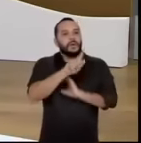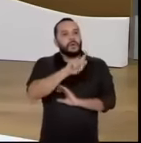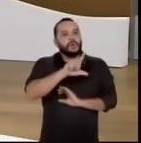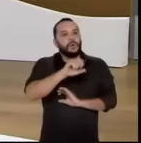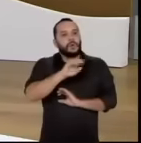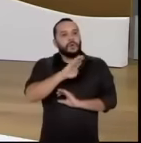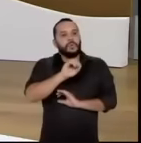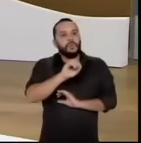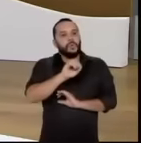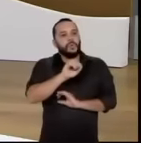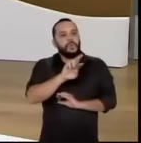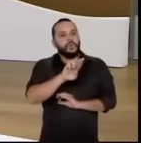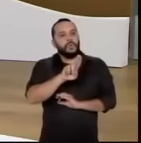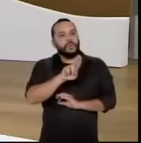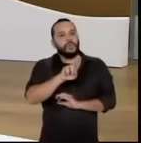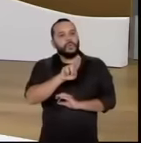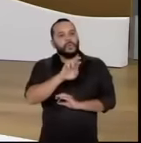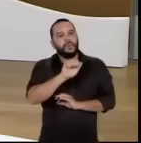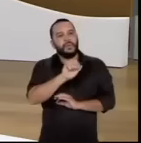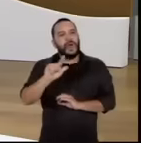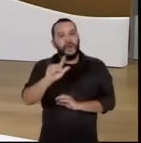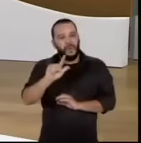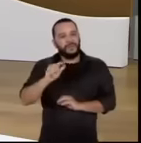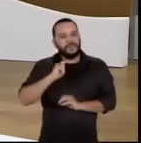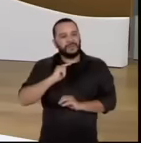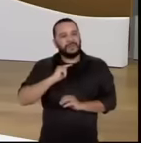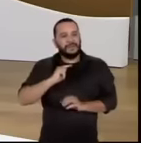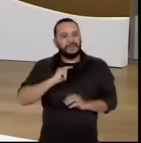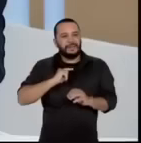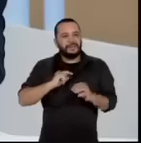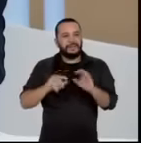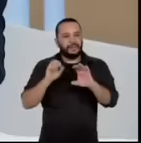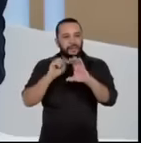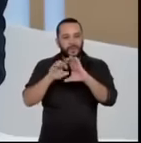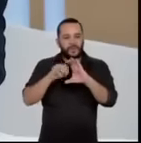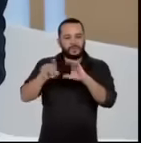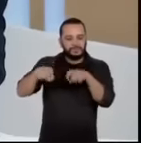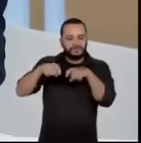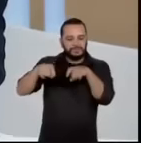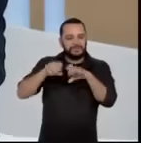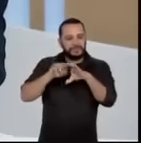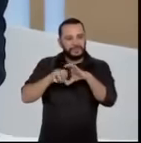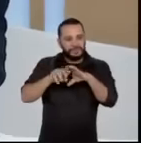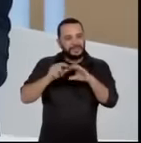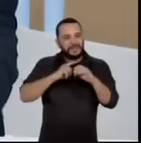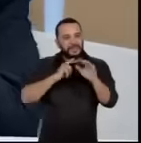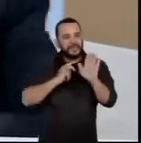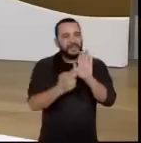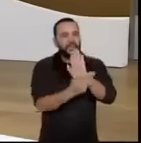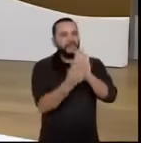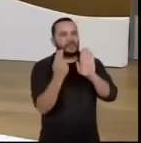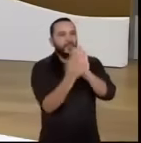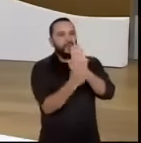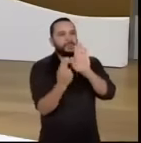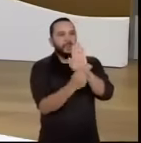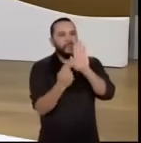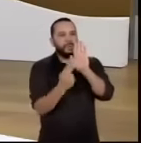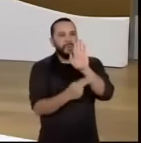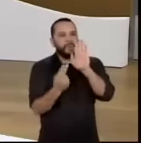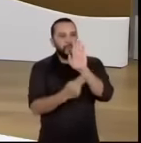que descreve uma série de fatos, cita inclusive nomes, etc. O que a gente precisa